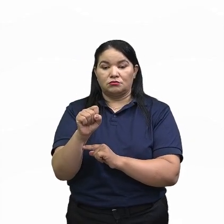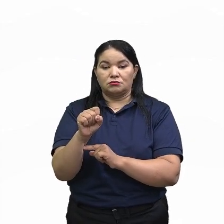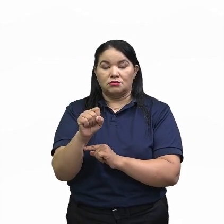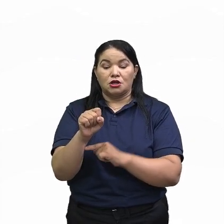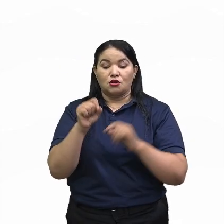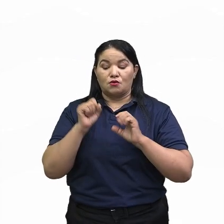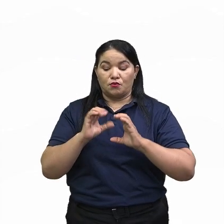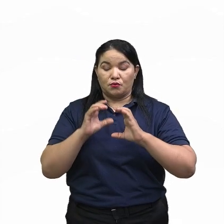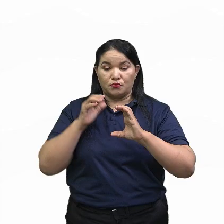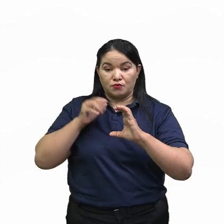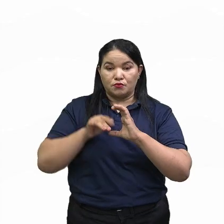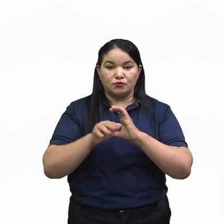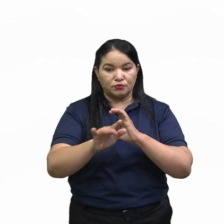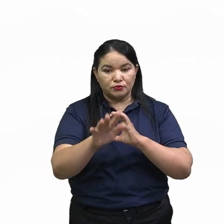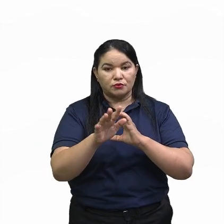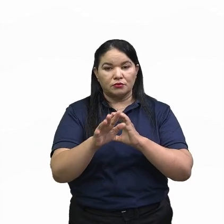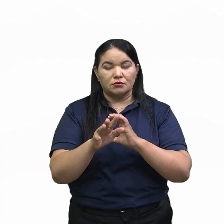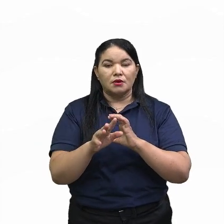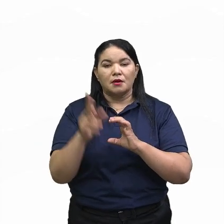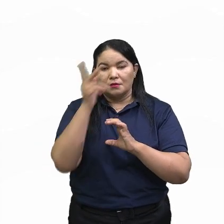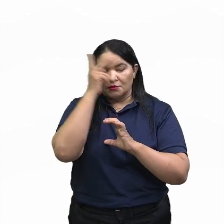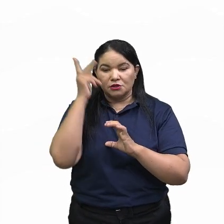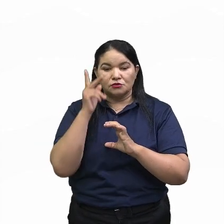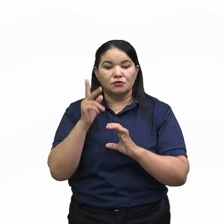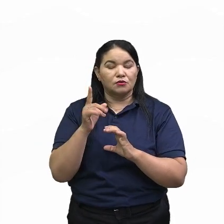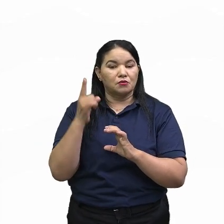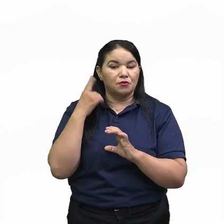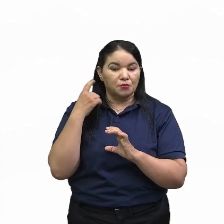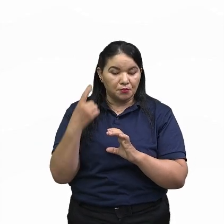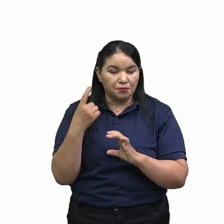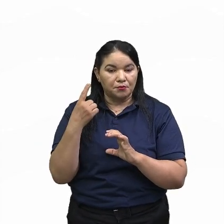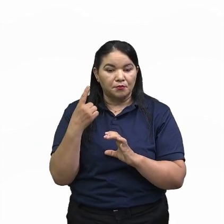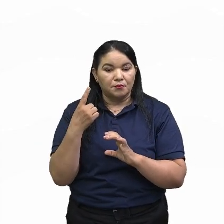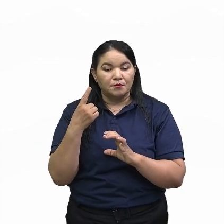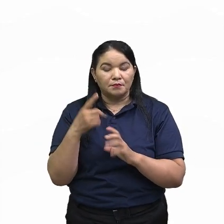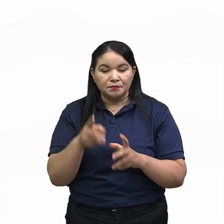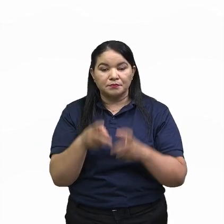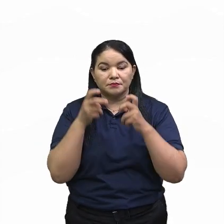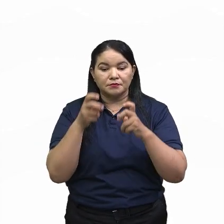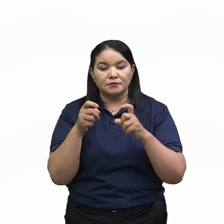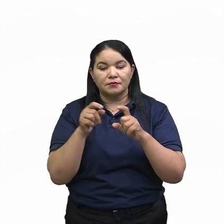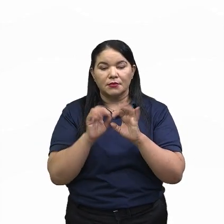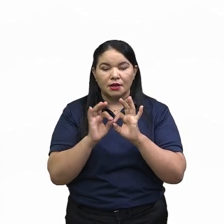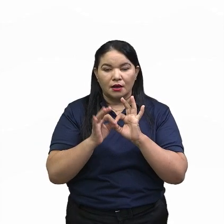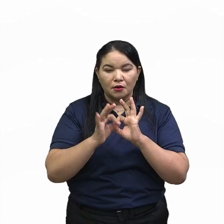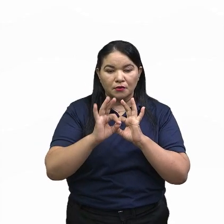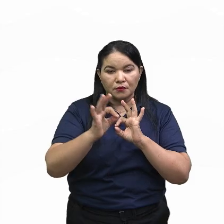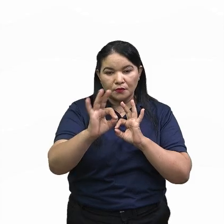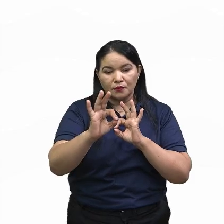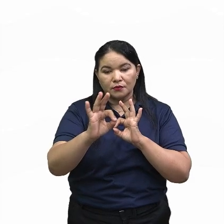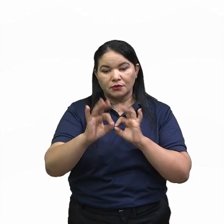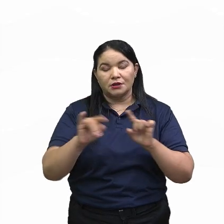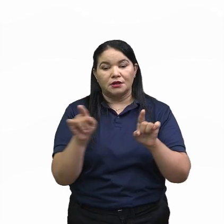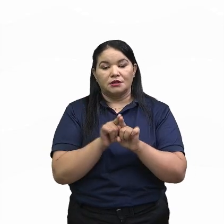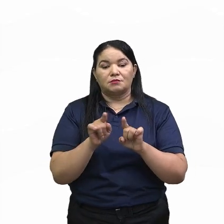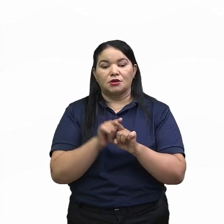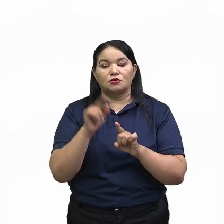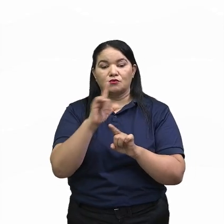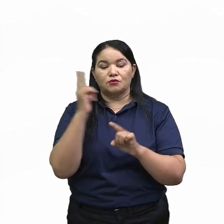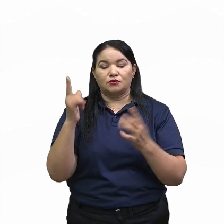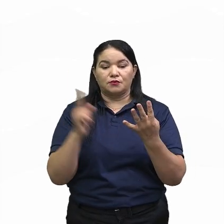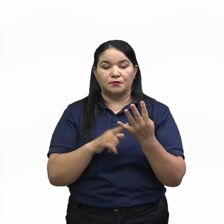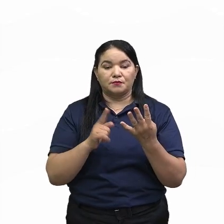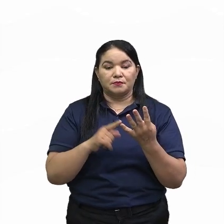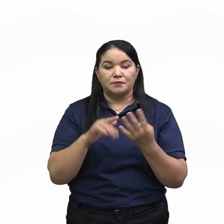existir. O ouvinte tem a sensação de um prolongamento do som. E temos também o eco. O